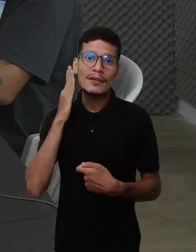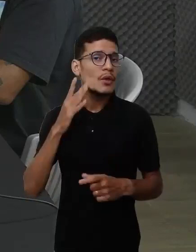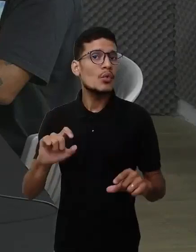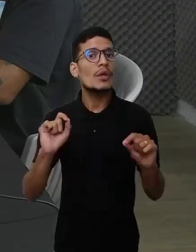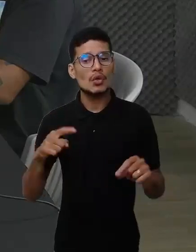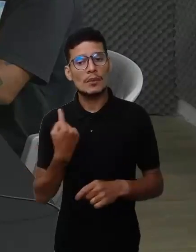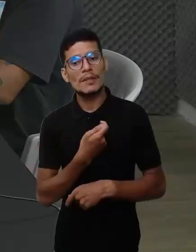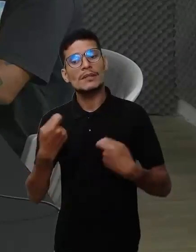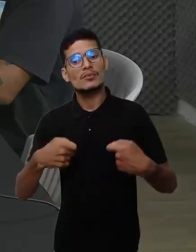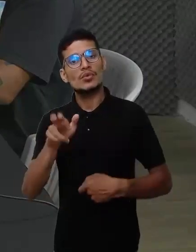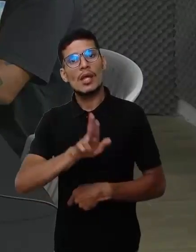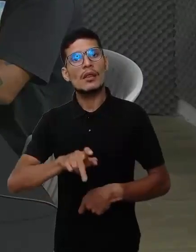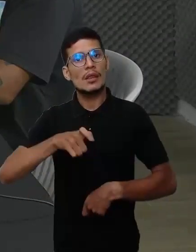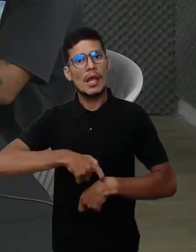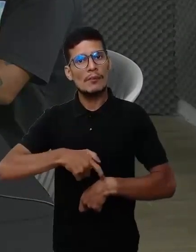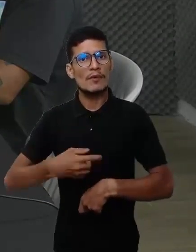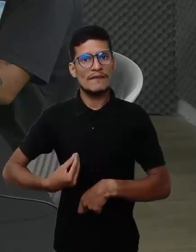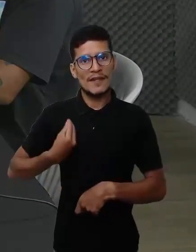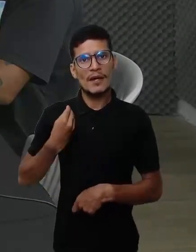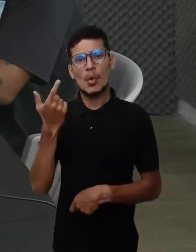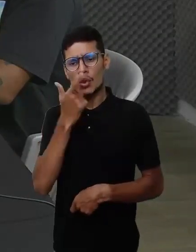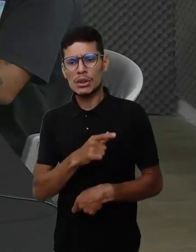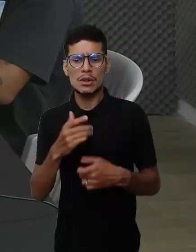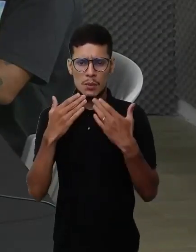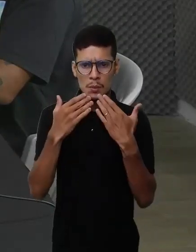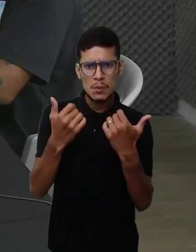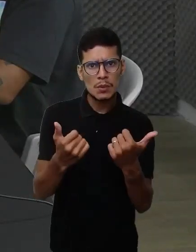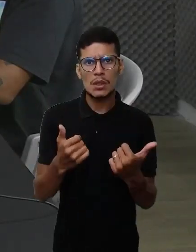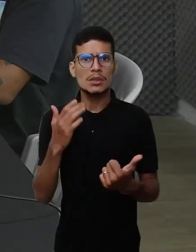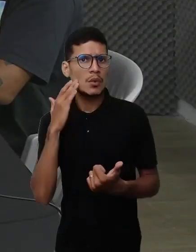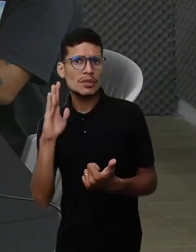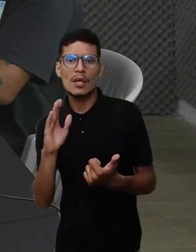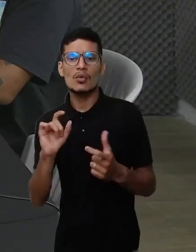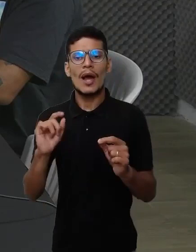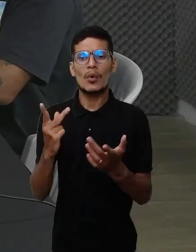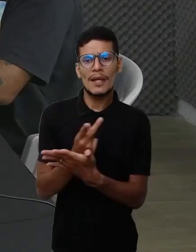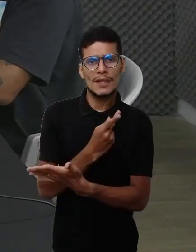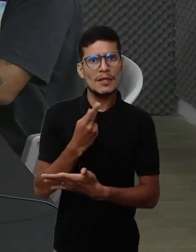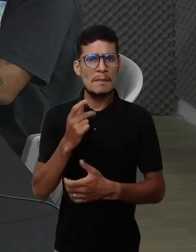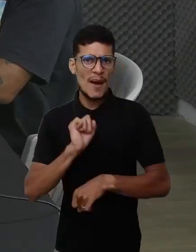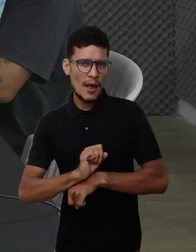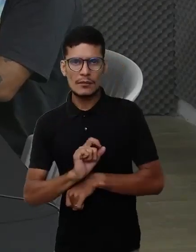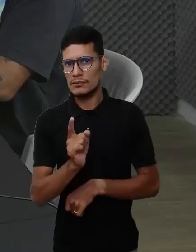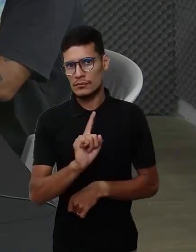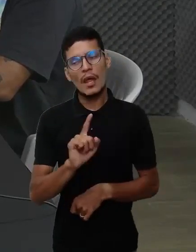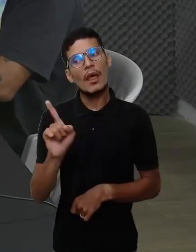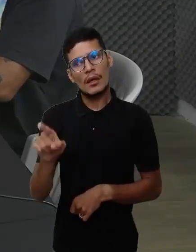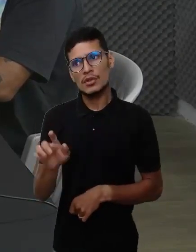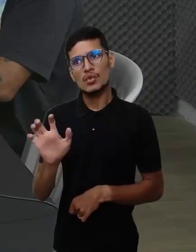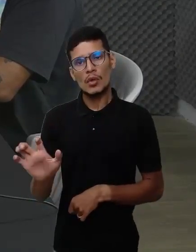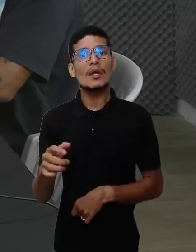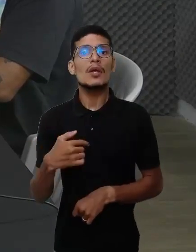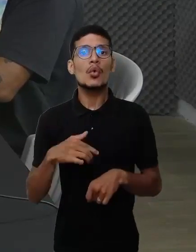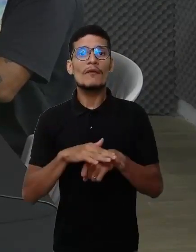tem para deixar uma sementinha de uma coisa melhor. Não dá para saber o que está acontecendo e ficar parado. É isso mesmo. Então eu conversei hoje